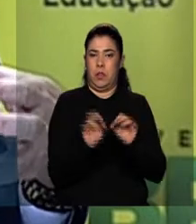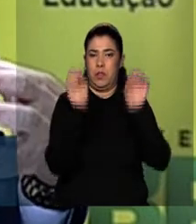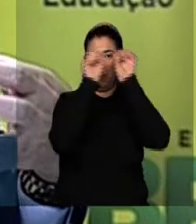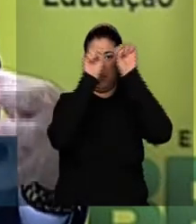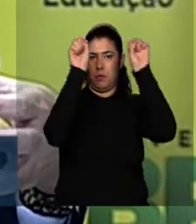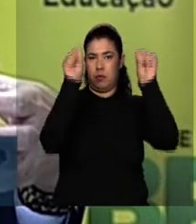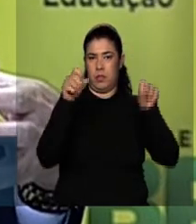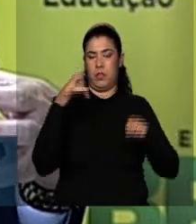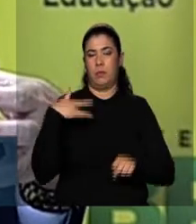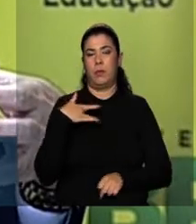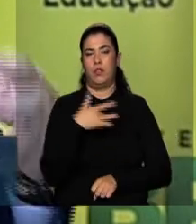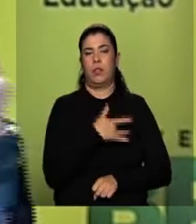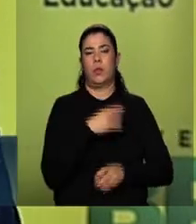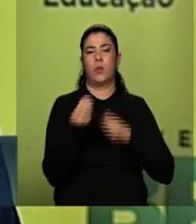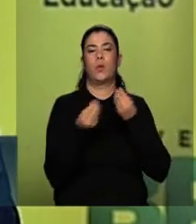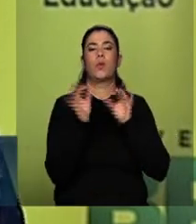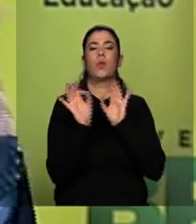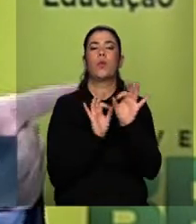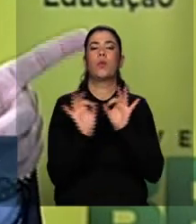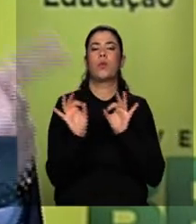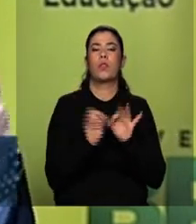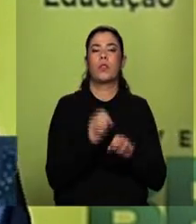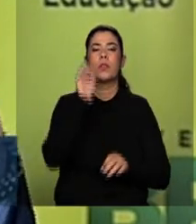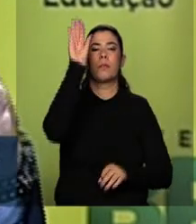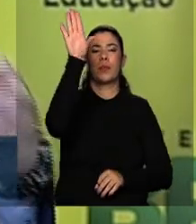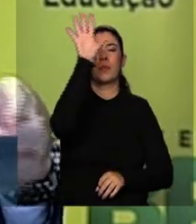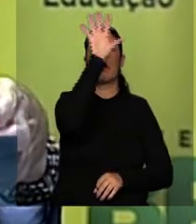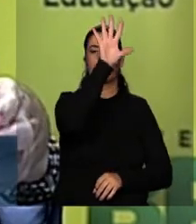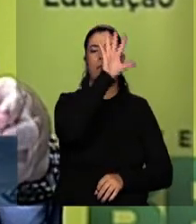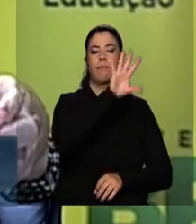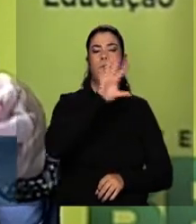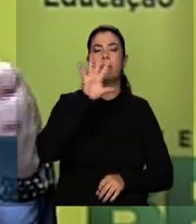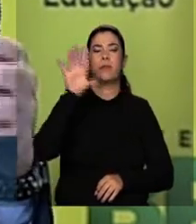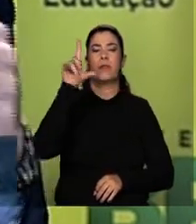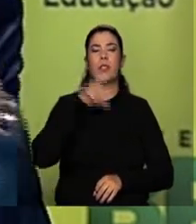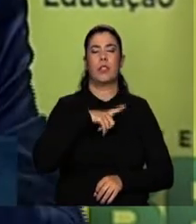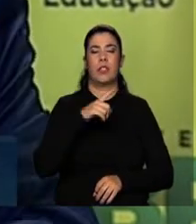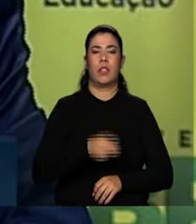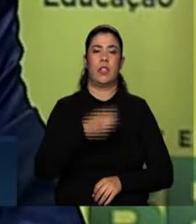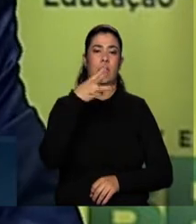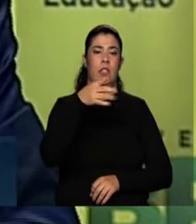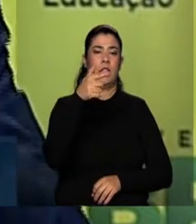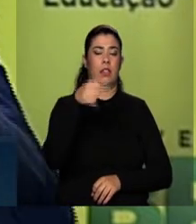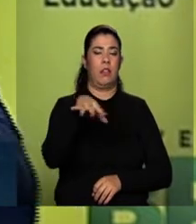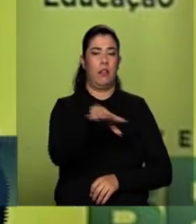dá por regiões de saúde. Por isso que eu falei que nós temos 447 regiões de saúde. E o